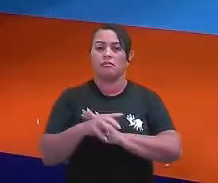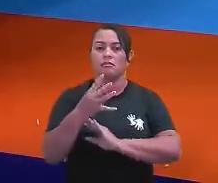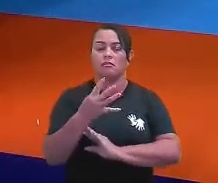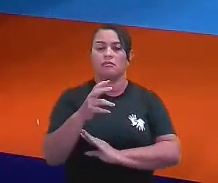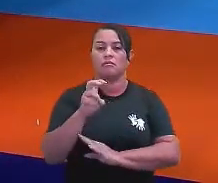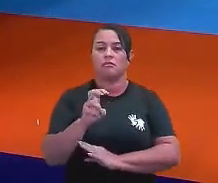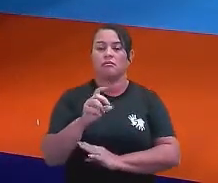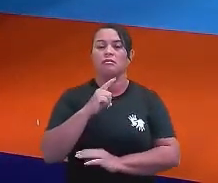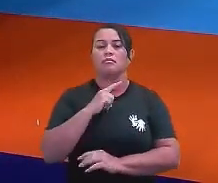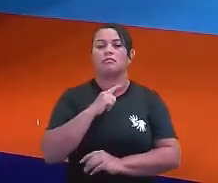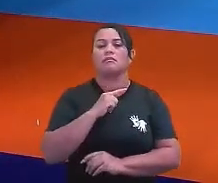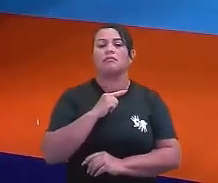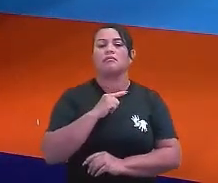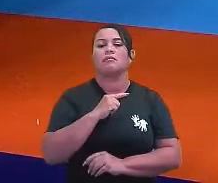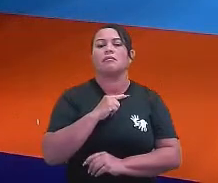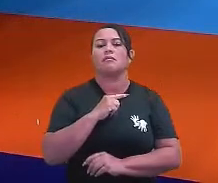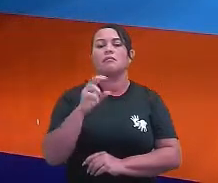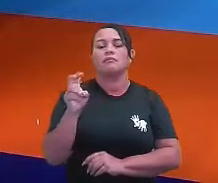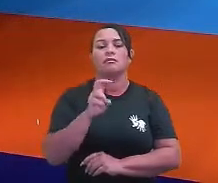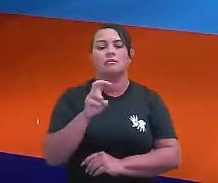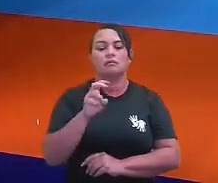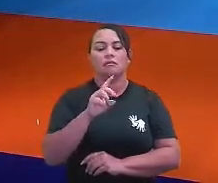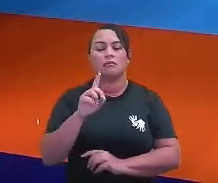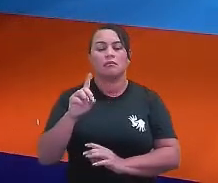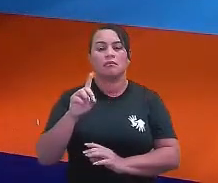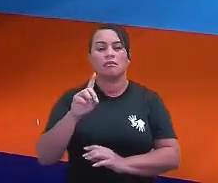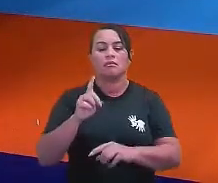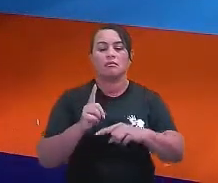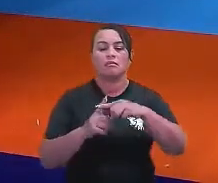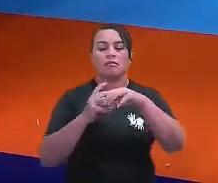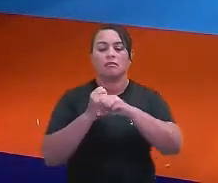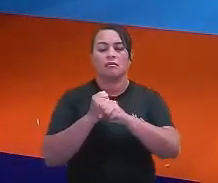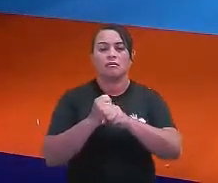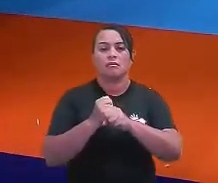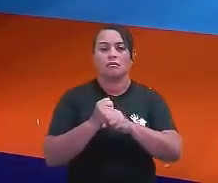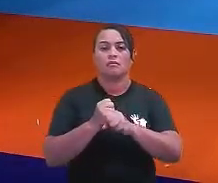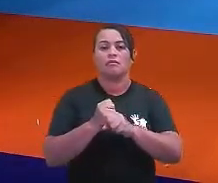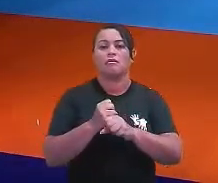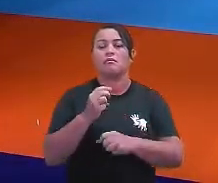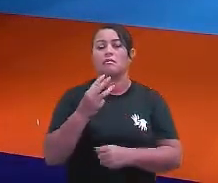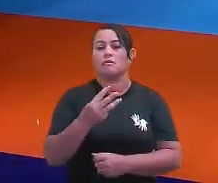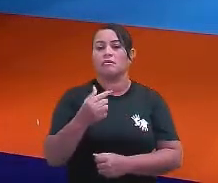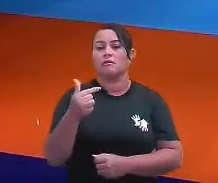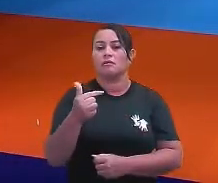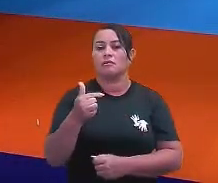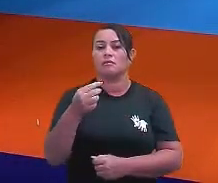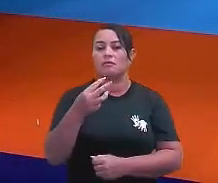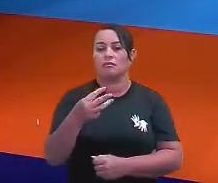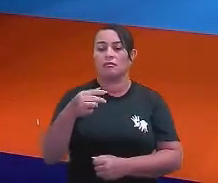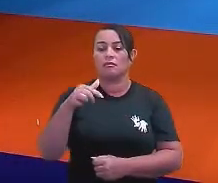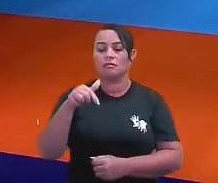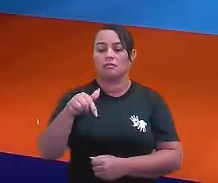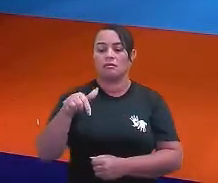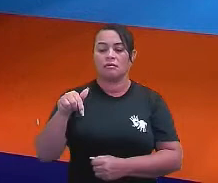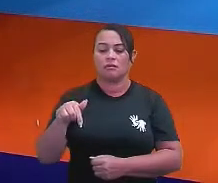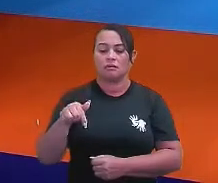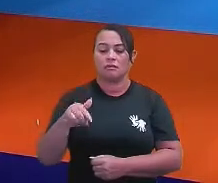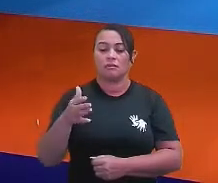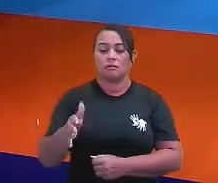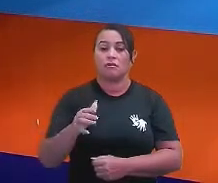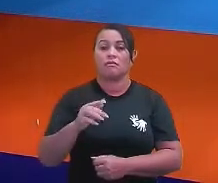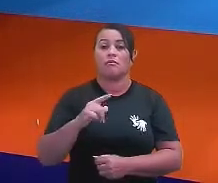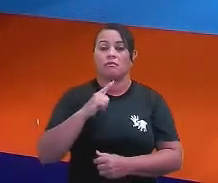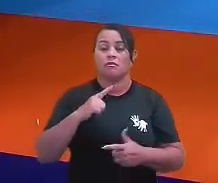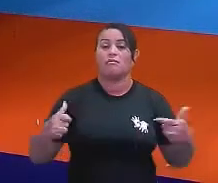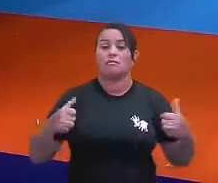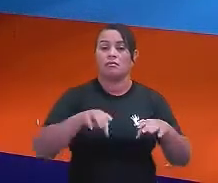sobra 55, que adicionando aos 322, 377. Então, a Batalha do Monte das Tabocas ocorreu